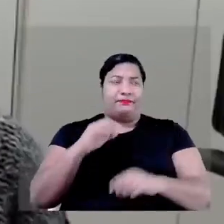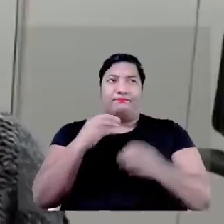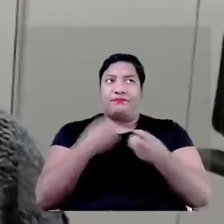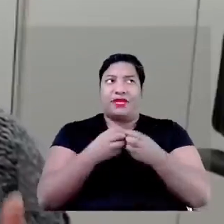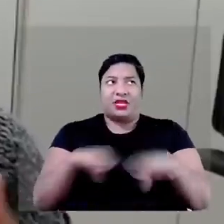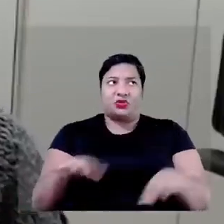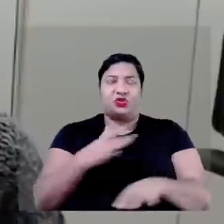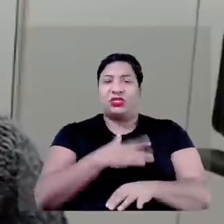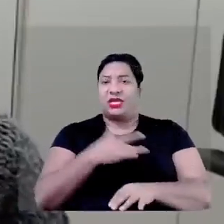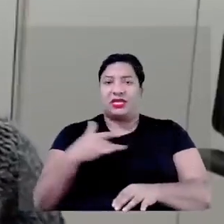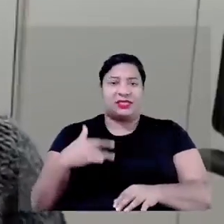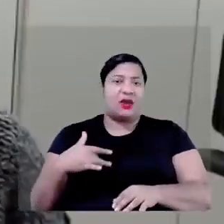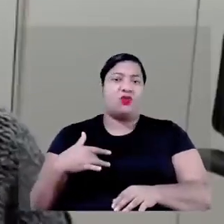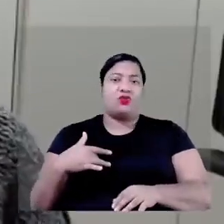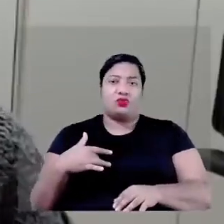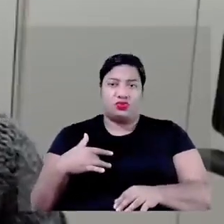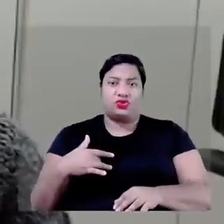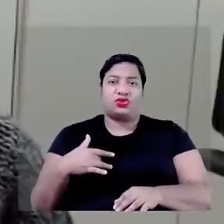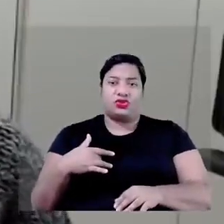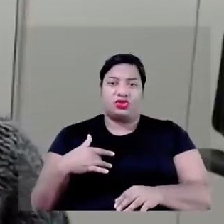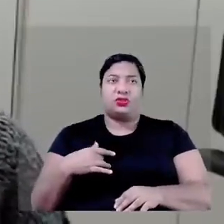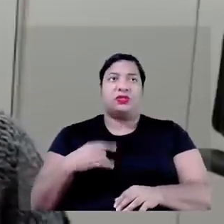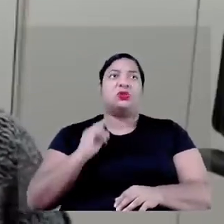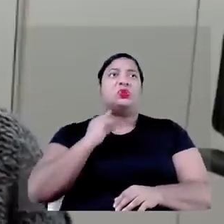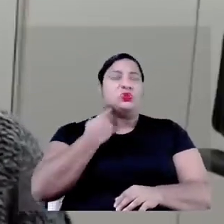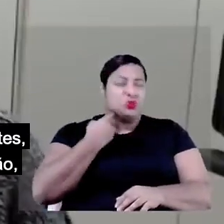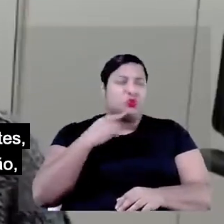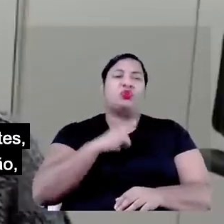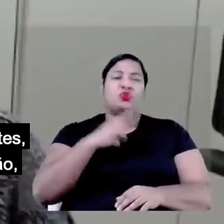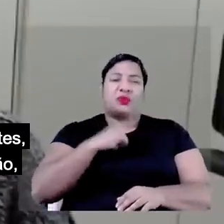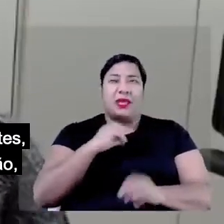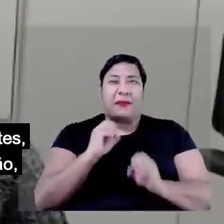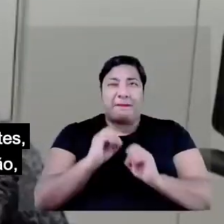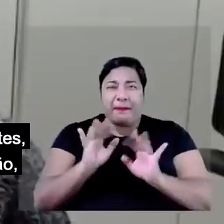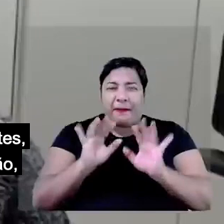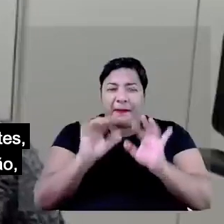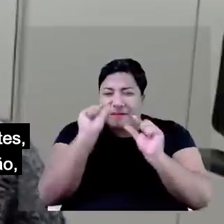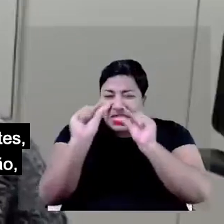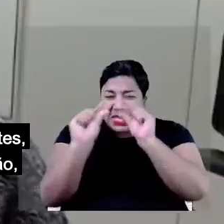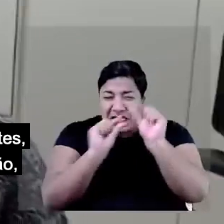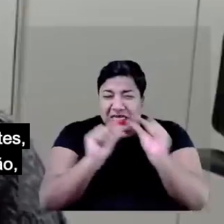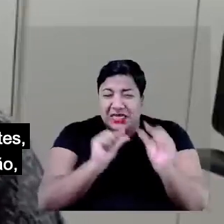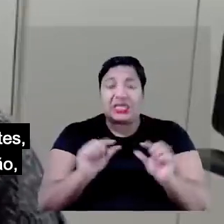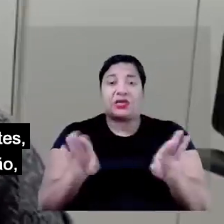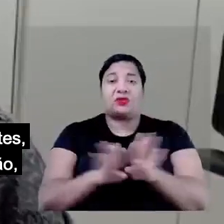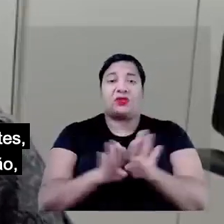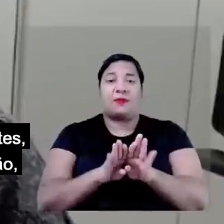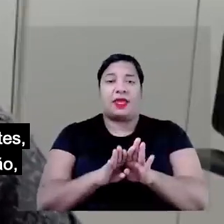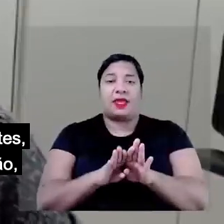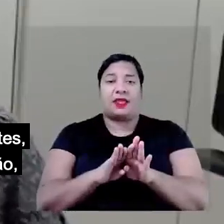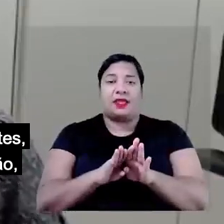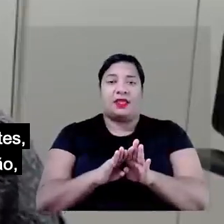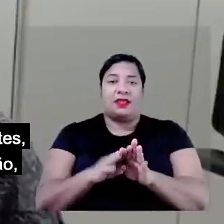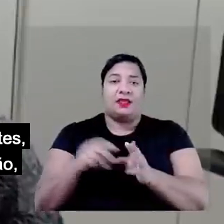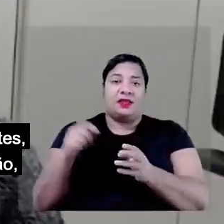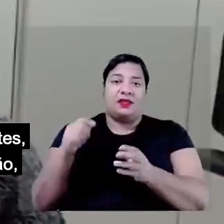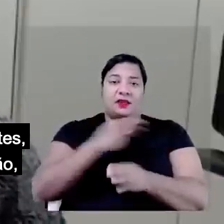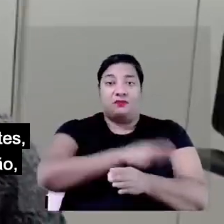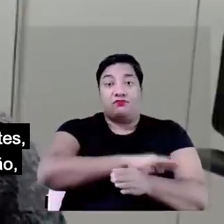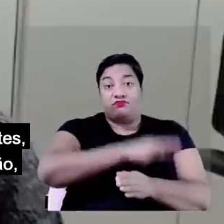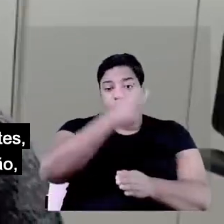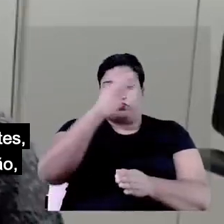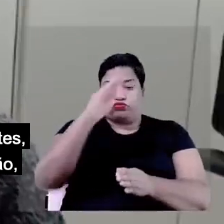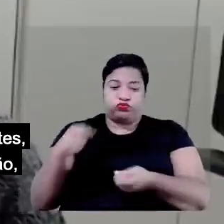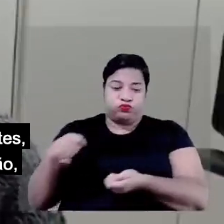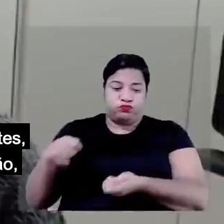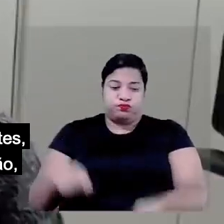o meio ambiente, né? Emissão de poluentes, micropartículas, mineração, muitas vezes sob condições totalmente